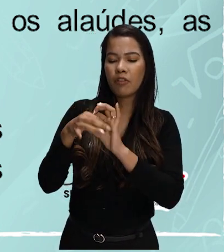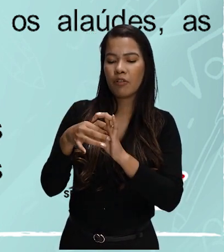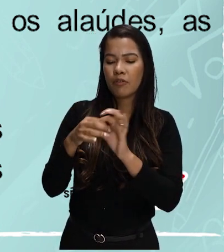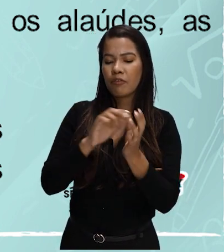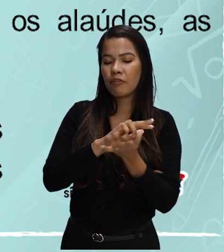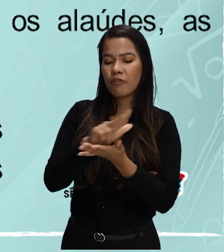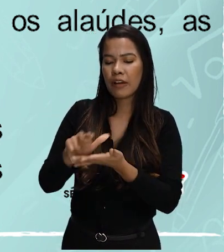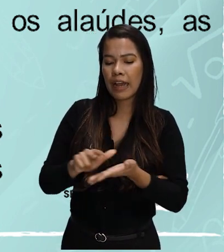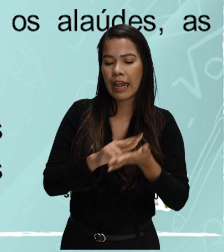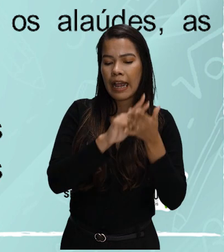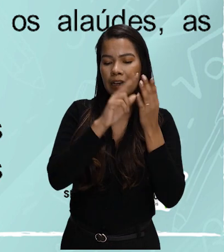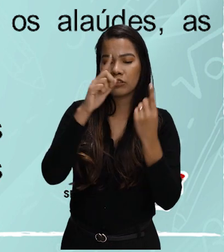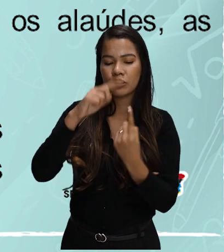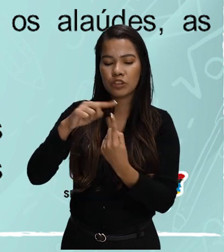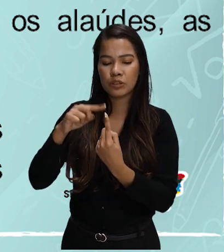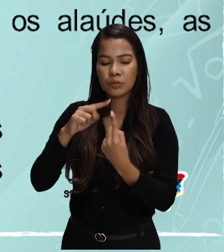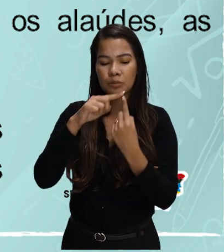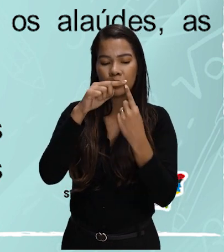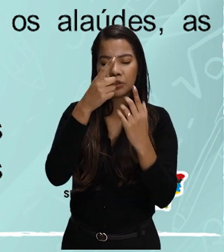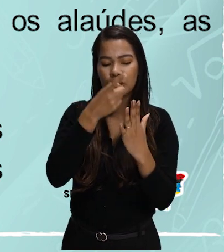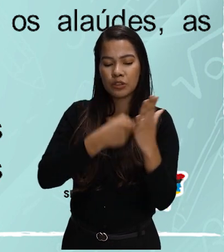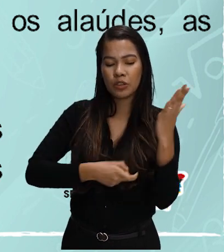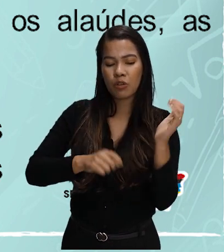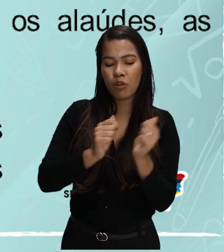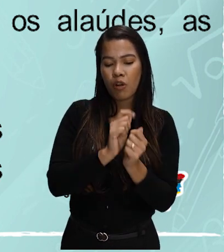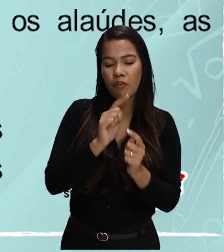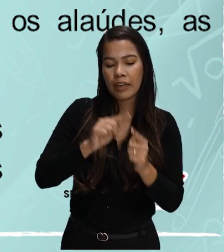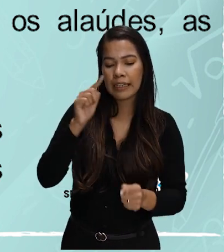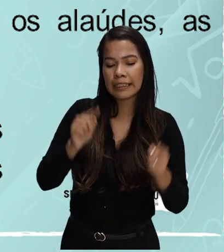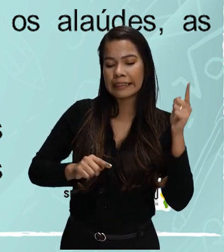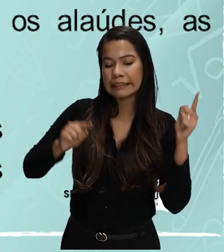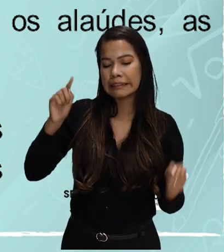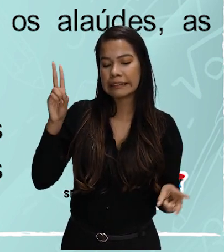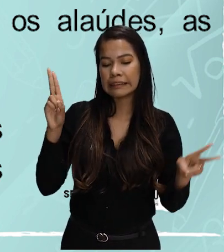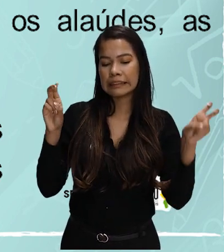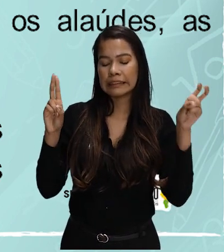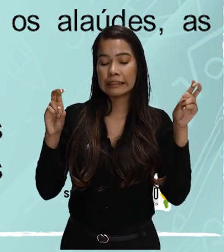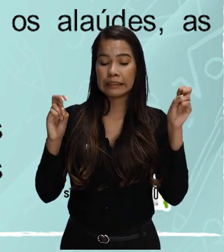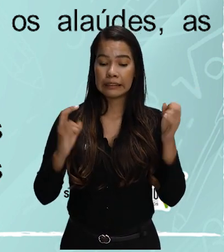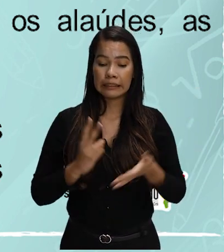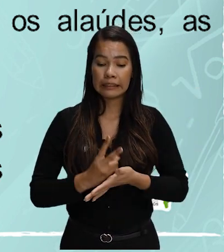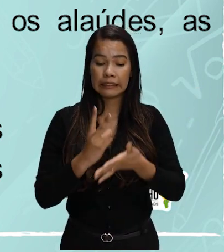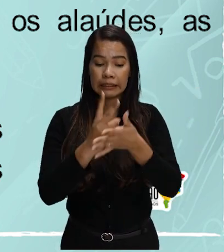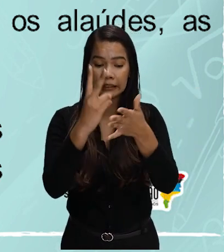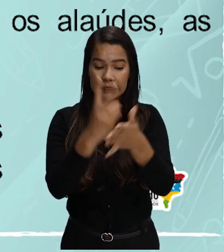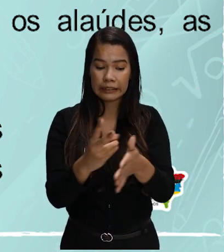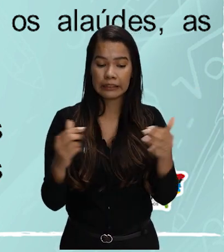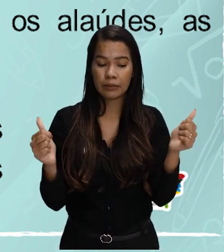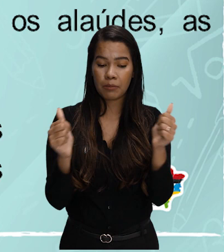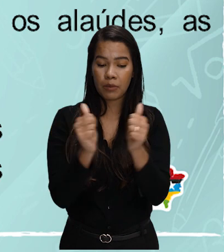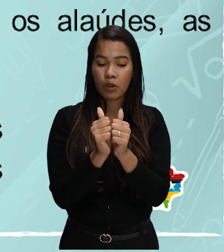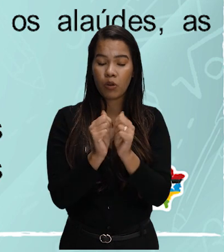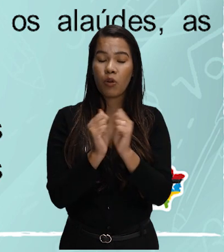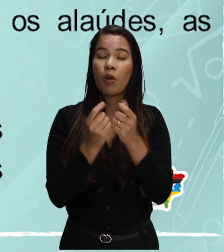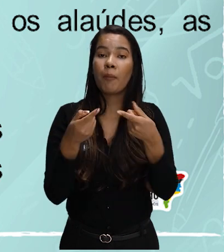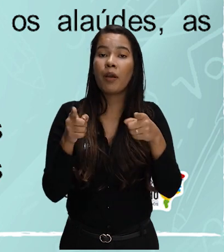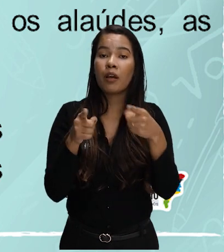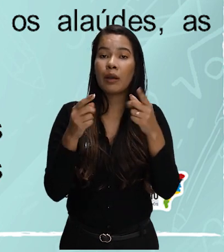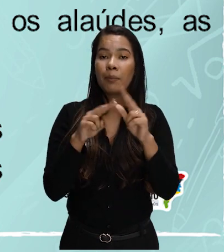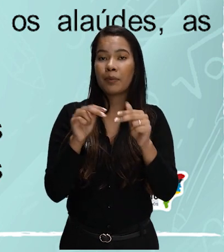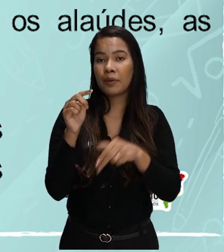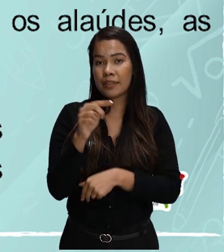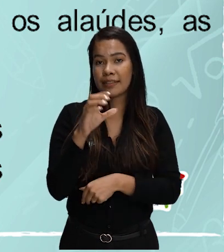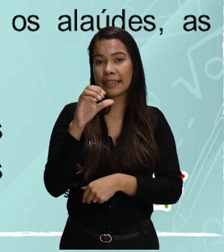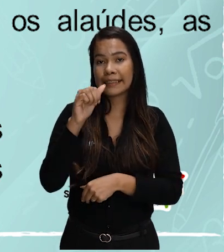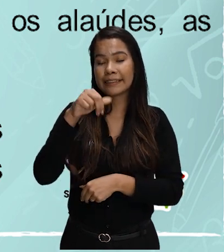e com uma variedade de temas. Elas sempre eram acompanhadas de melodias. Por isso que elas eram cantigas, porque